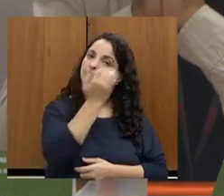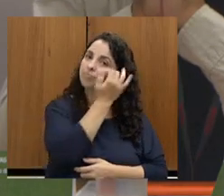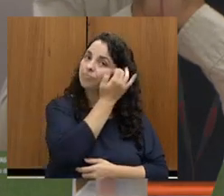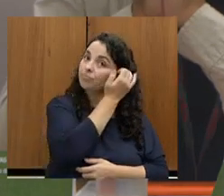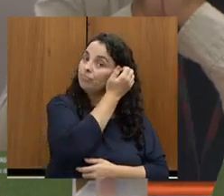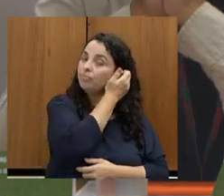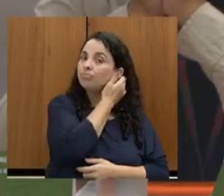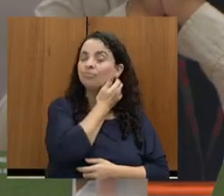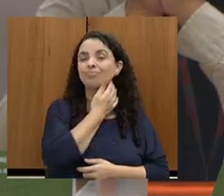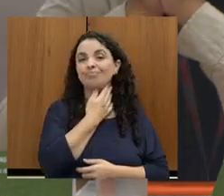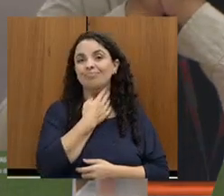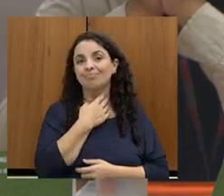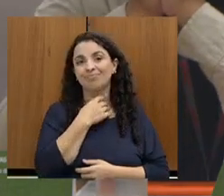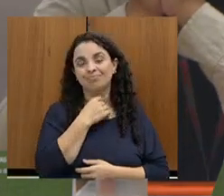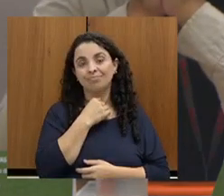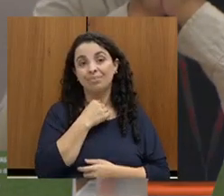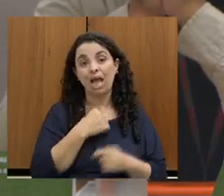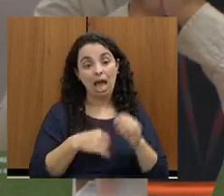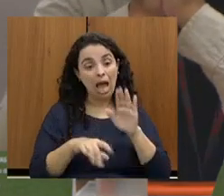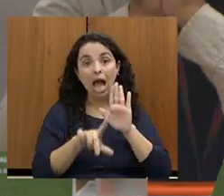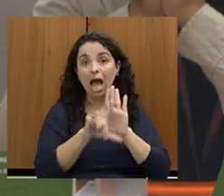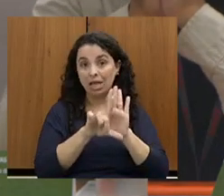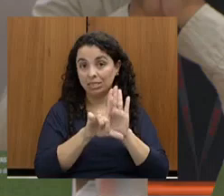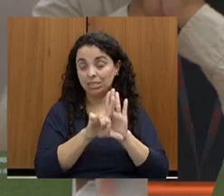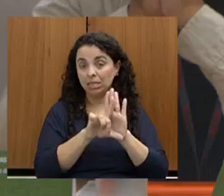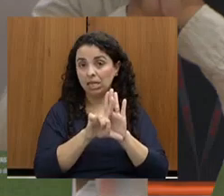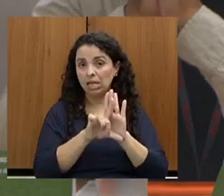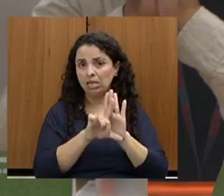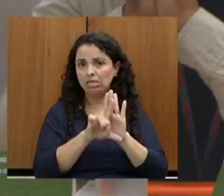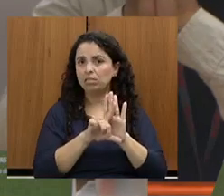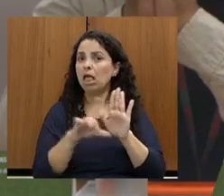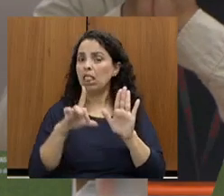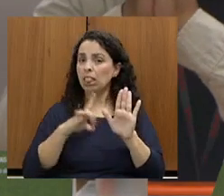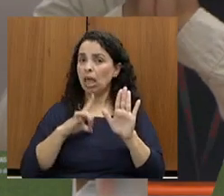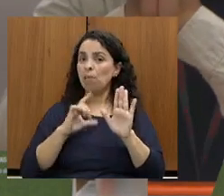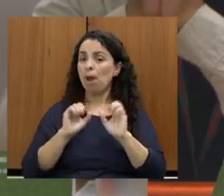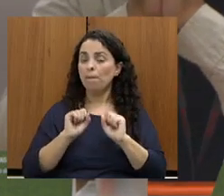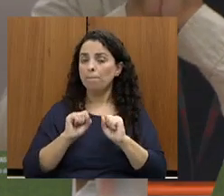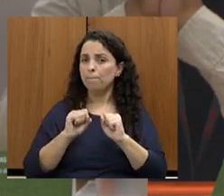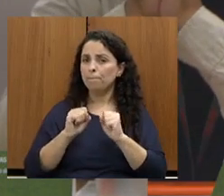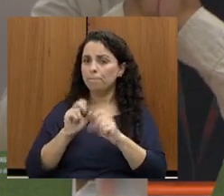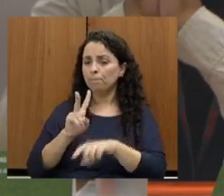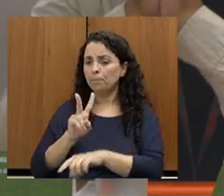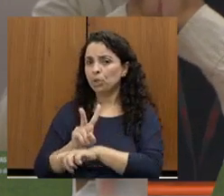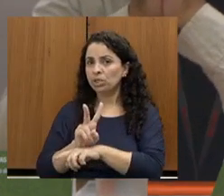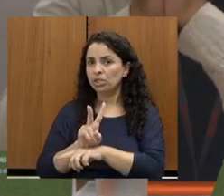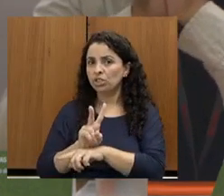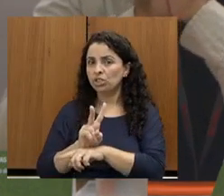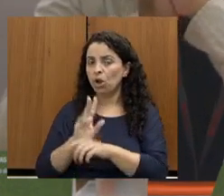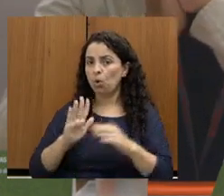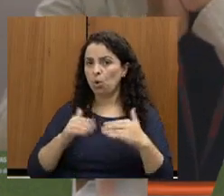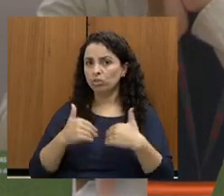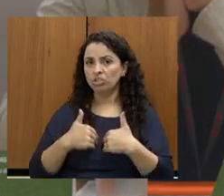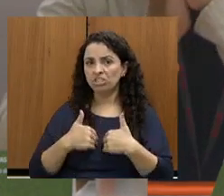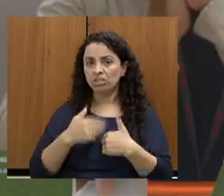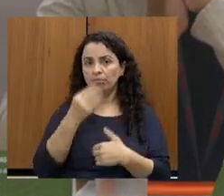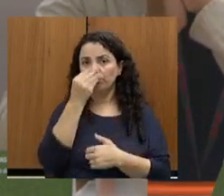as leis elaboradas para a proteção dos autistas, porém, foram totalmente ignoradas.